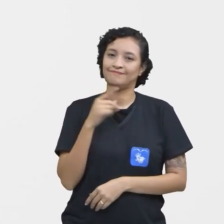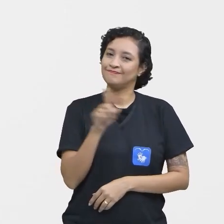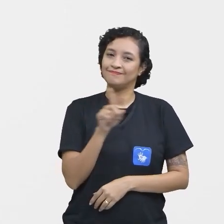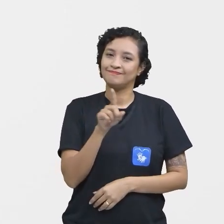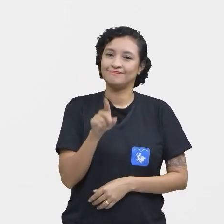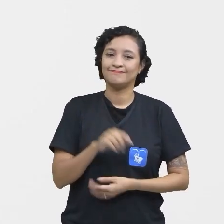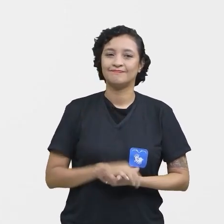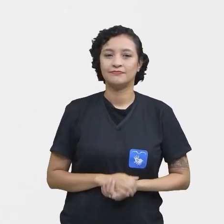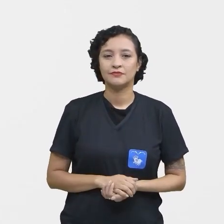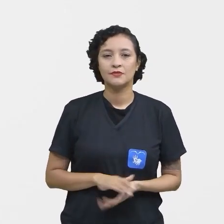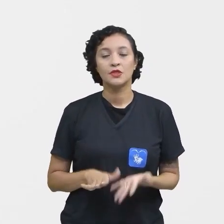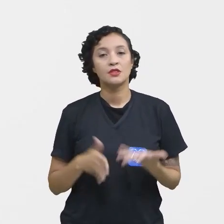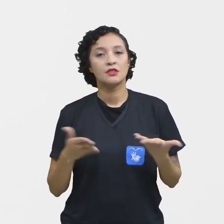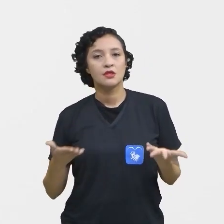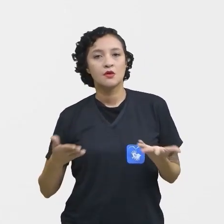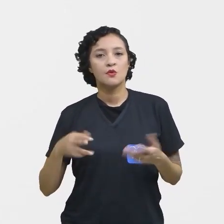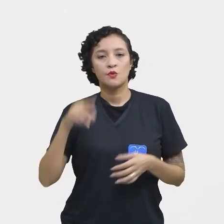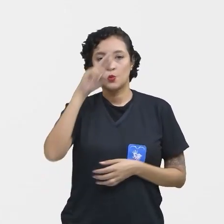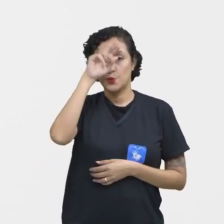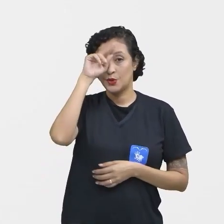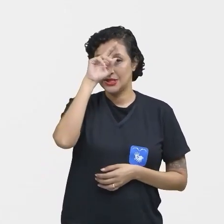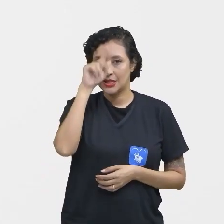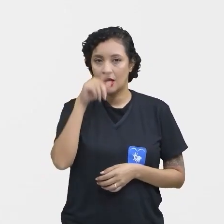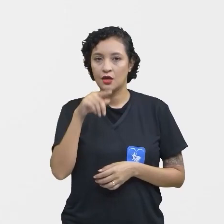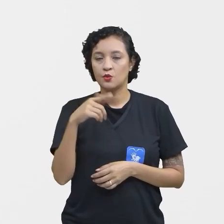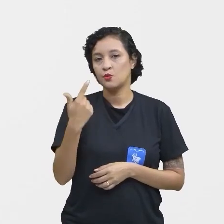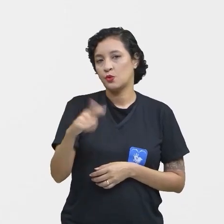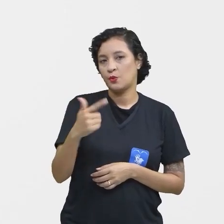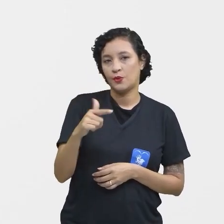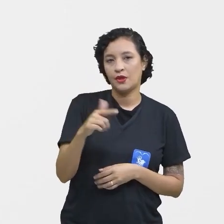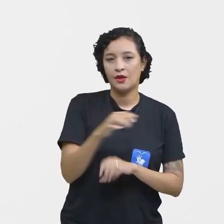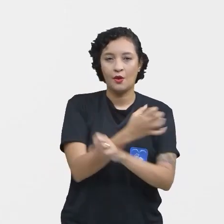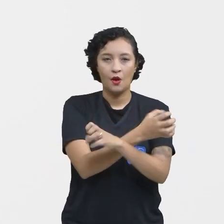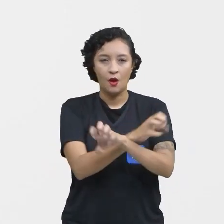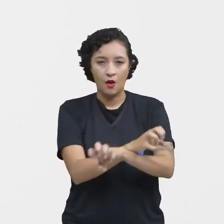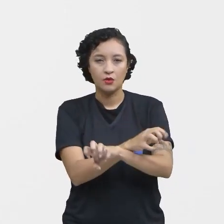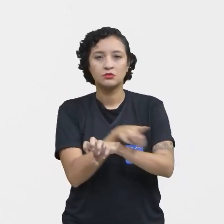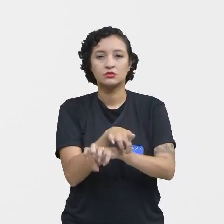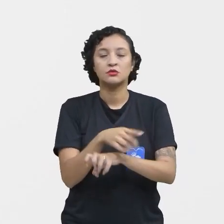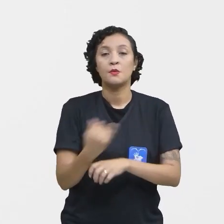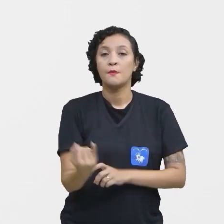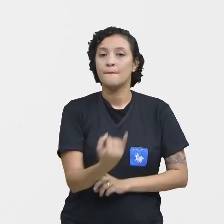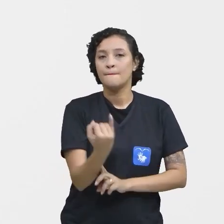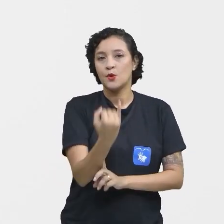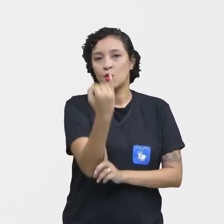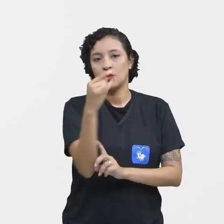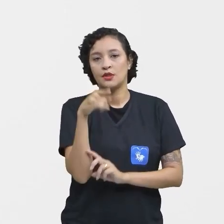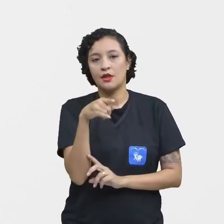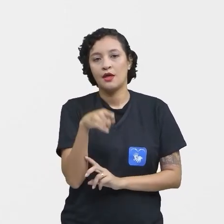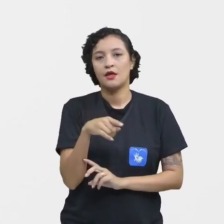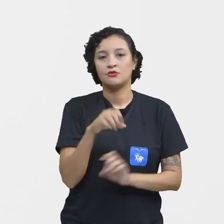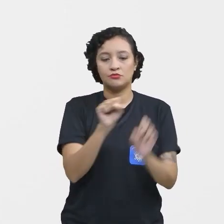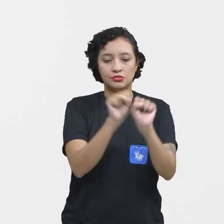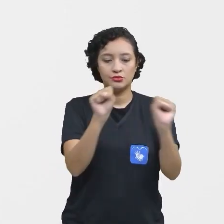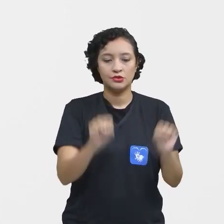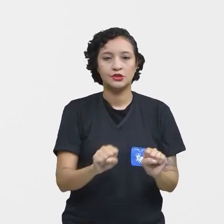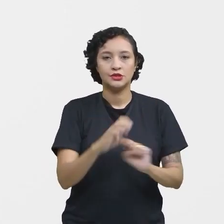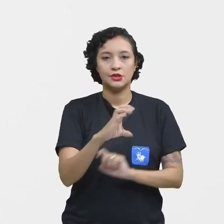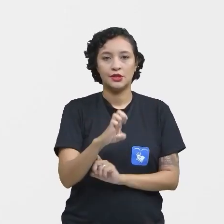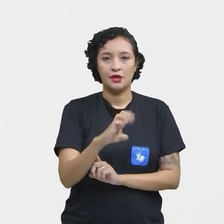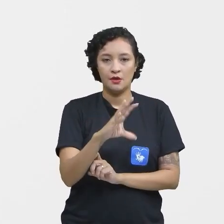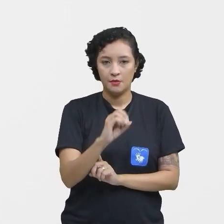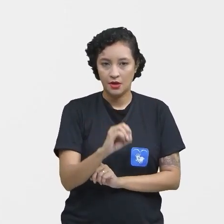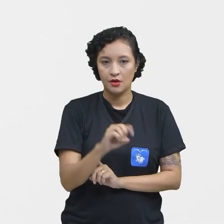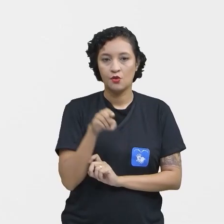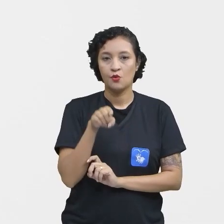Então, os insetos são animais invertebrados fundamentais para o ecossistema e possuem uma função importante na cadeia alimentar. Eles